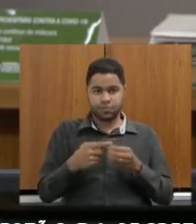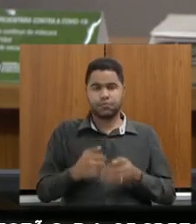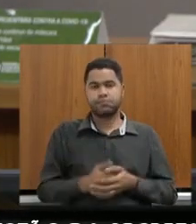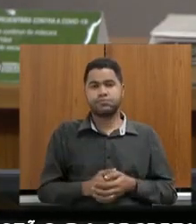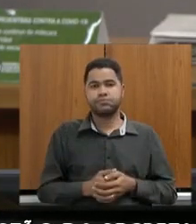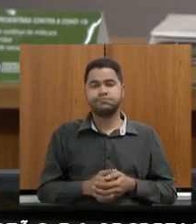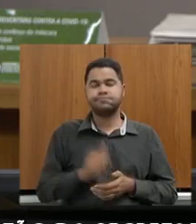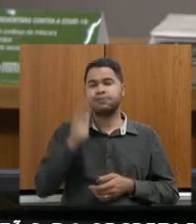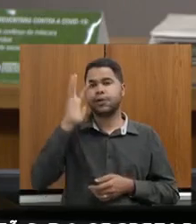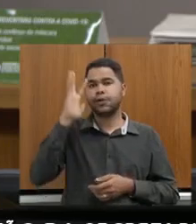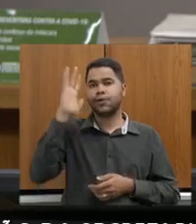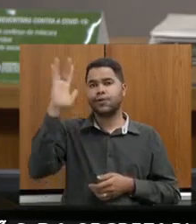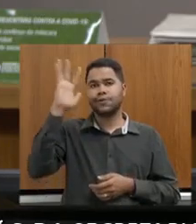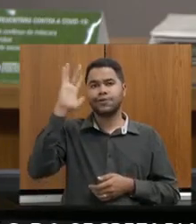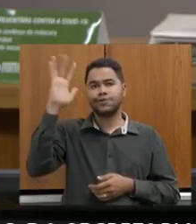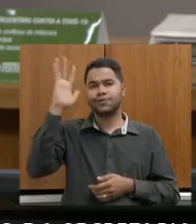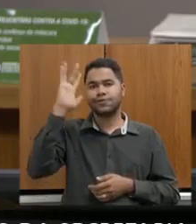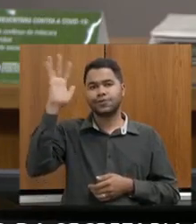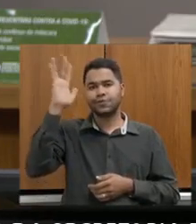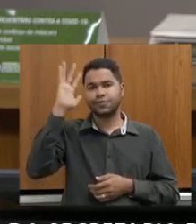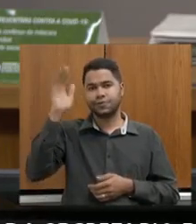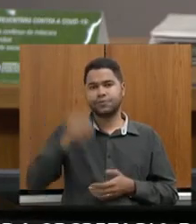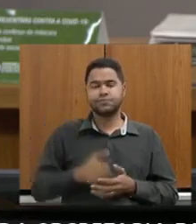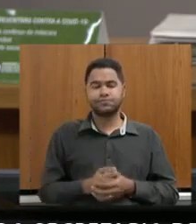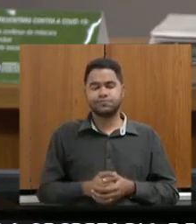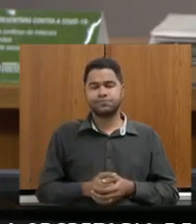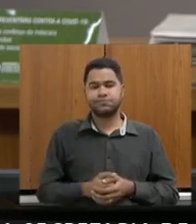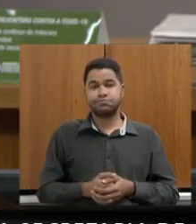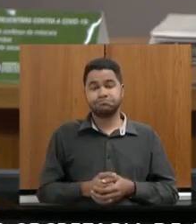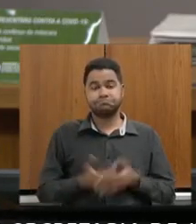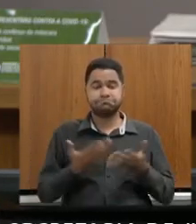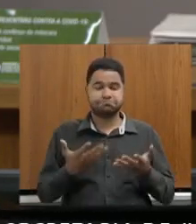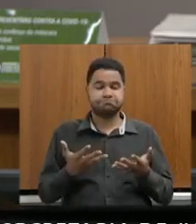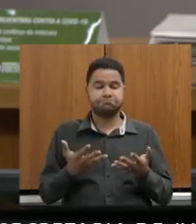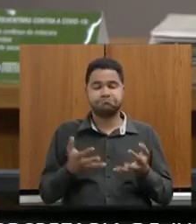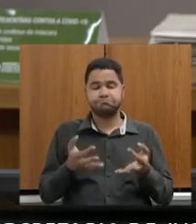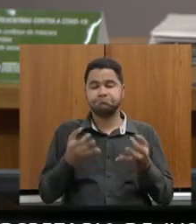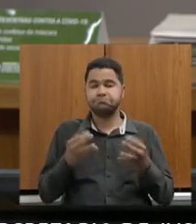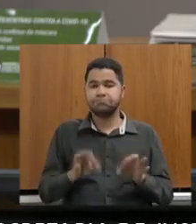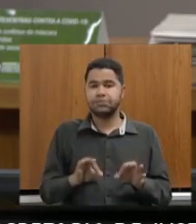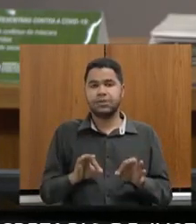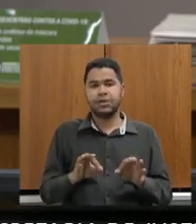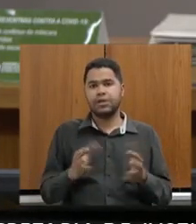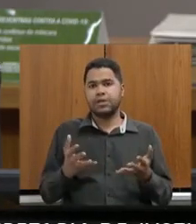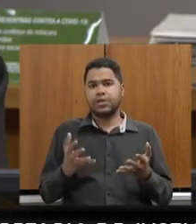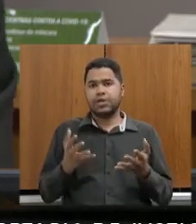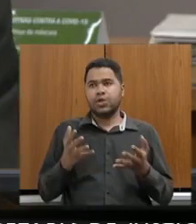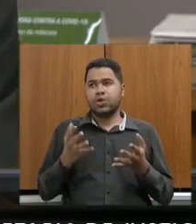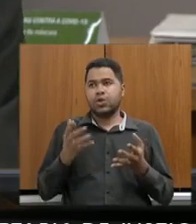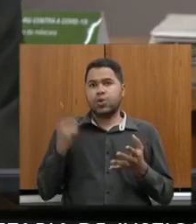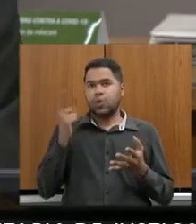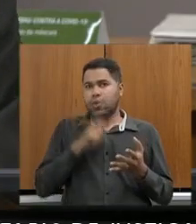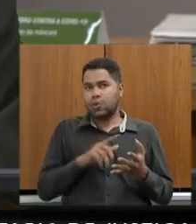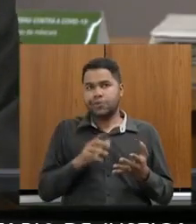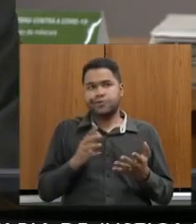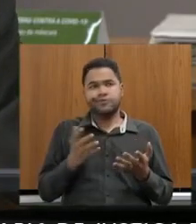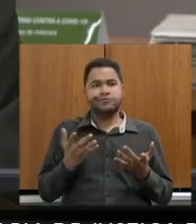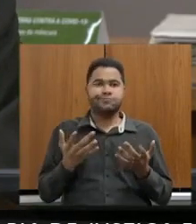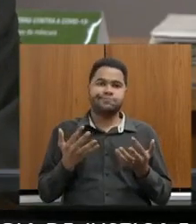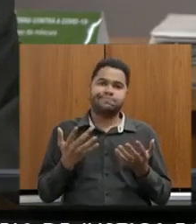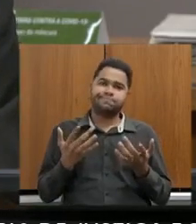Esse é um sonho o que sem dúvidas está muito longe de ser alcançado